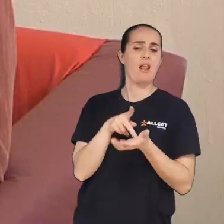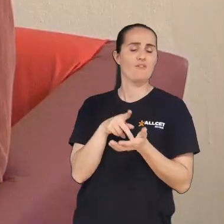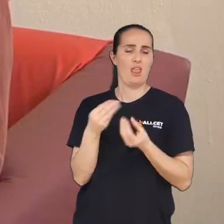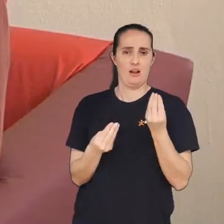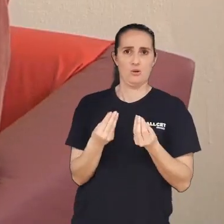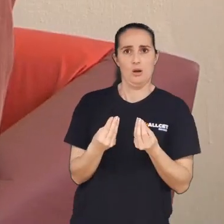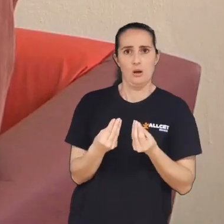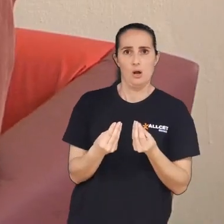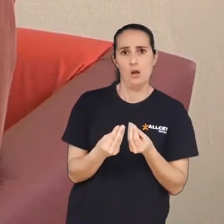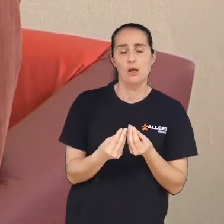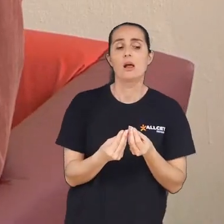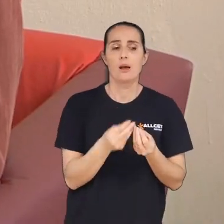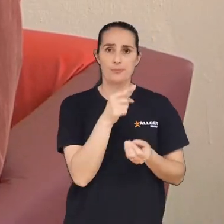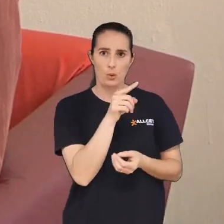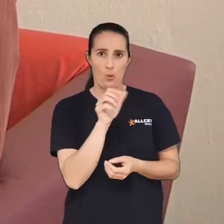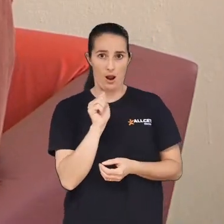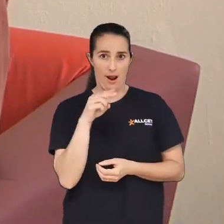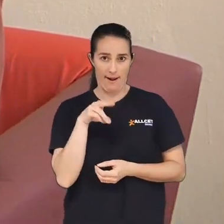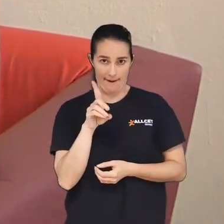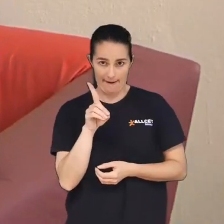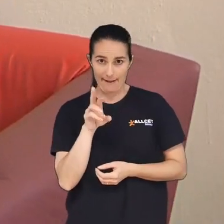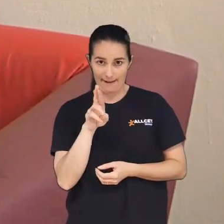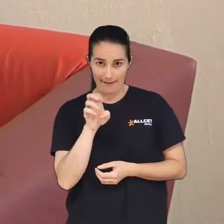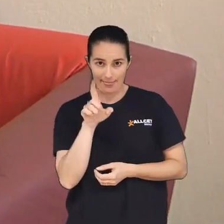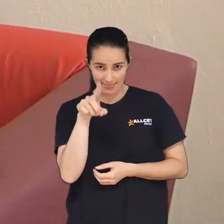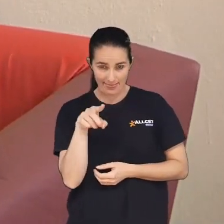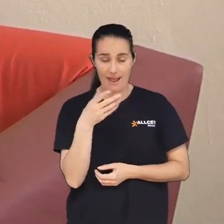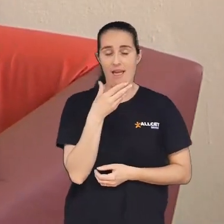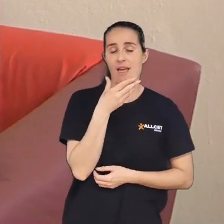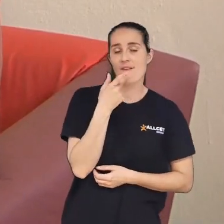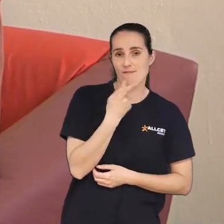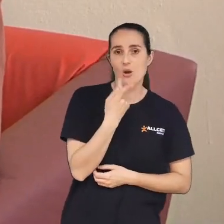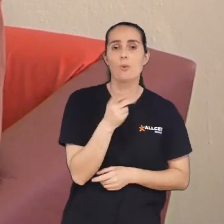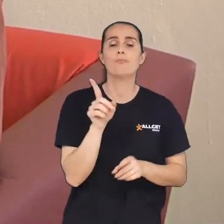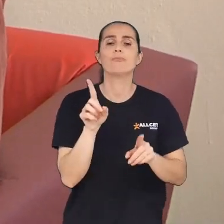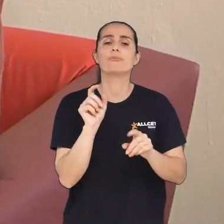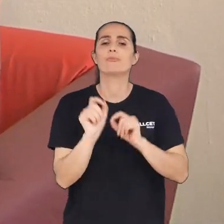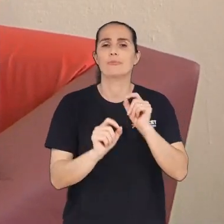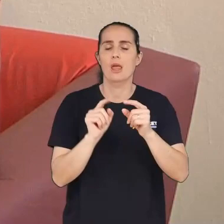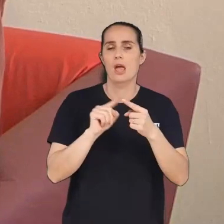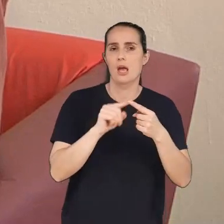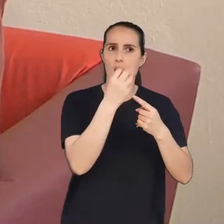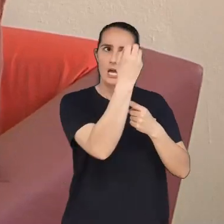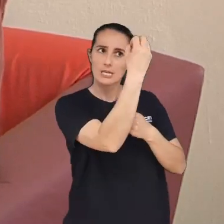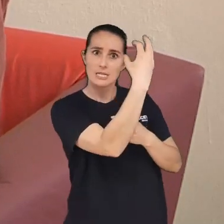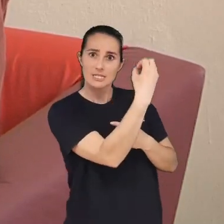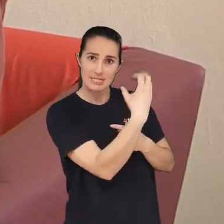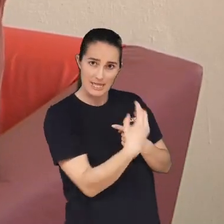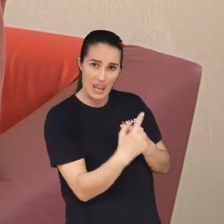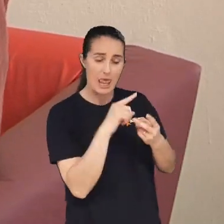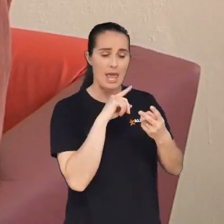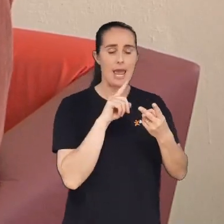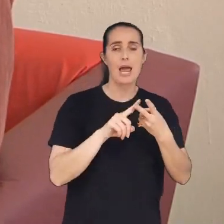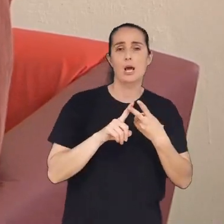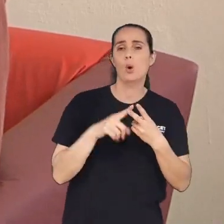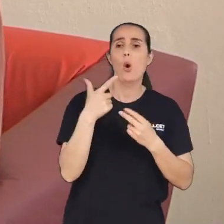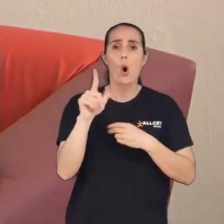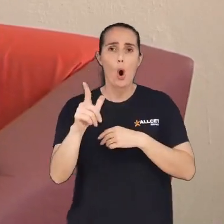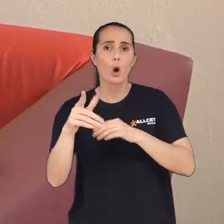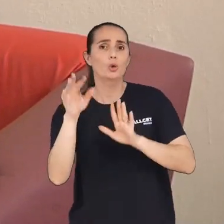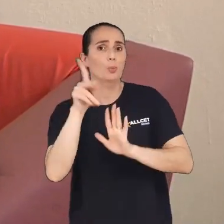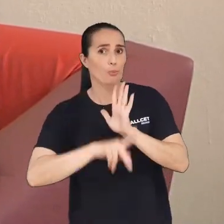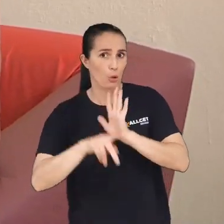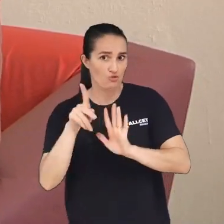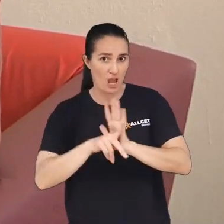André, além dessas questões do sinaleiro ou de outras, um outro projeto que veio, que é